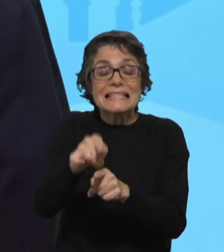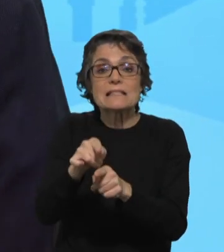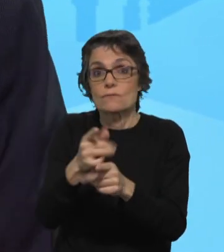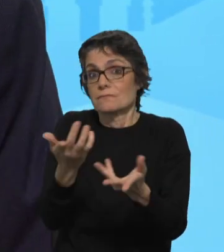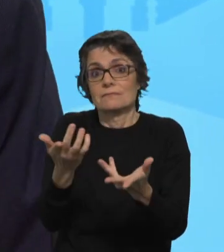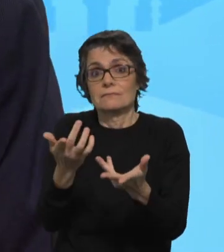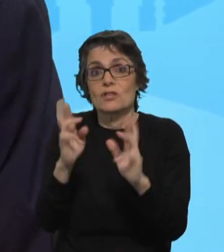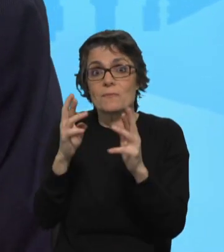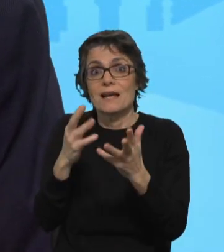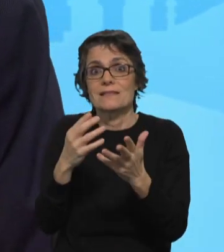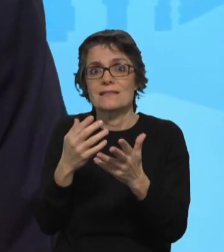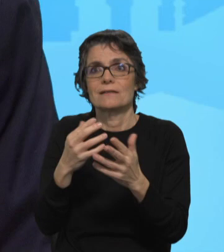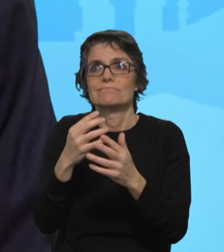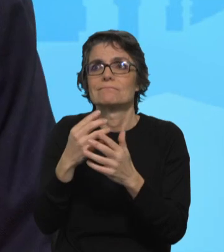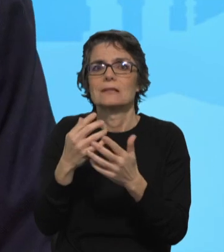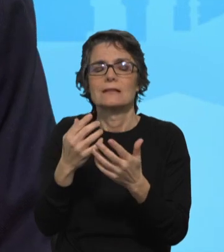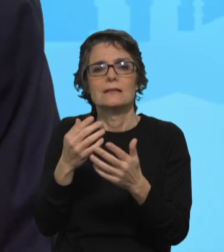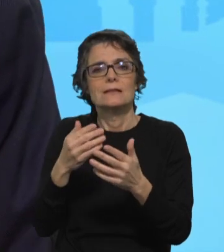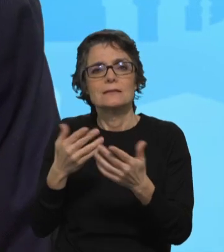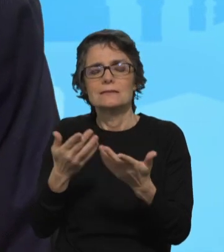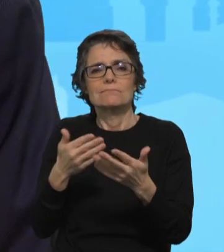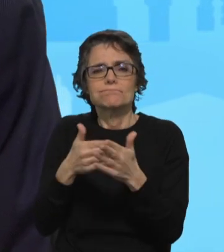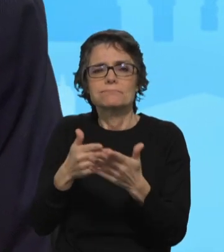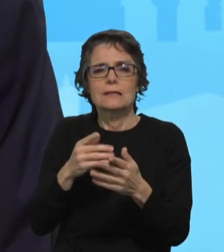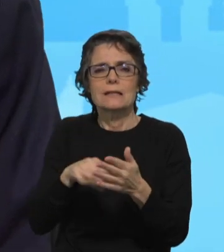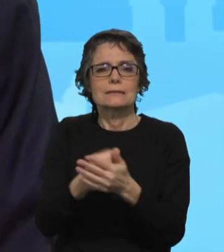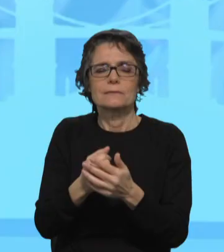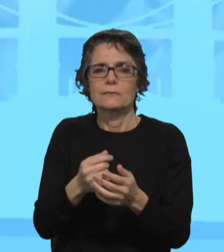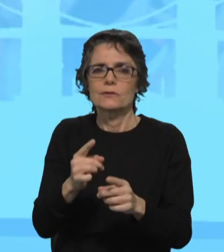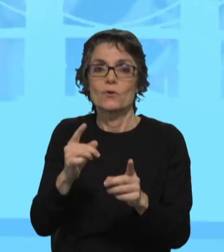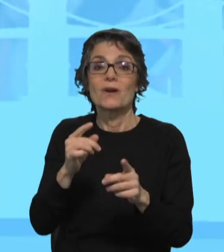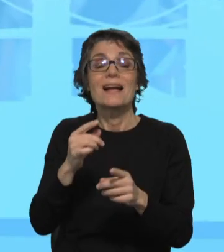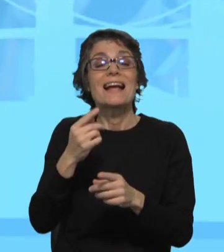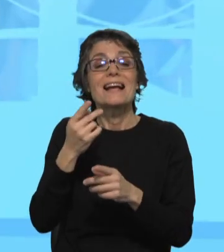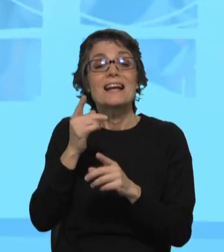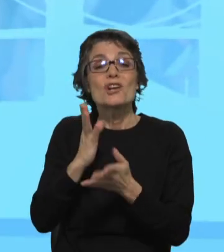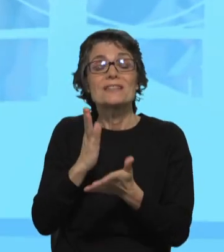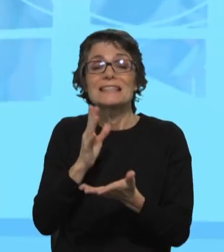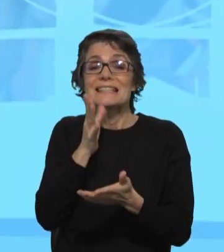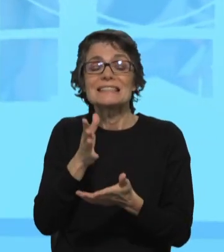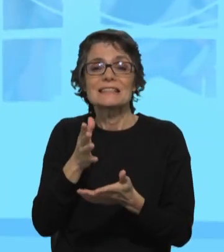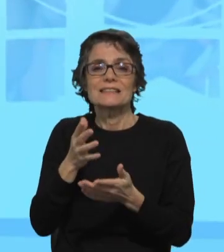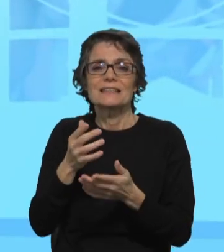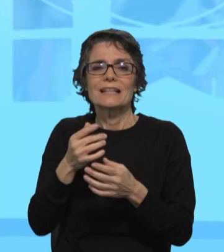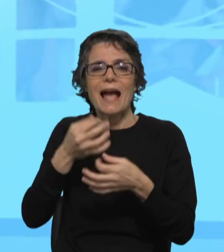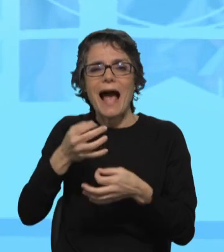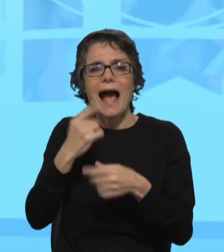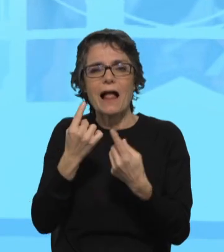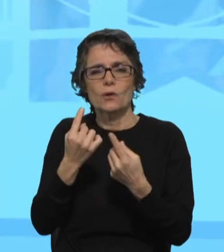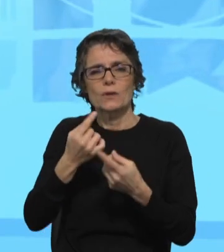Dizer que, no fundo, definitivo, só o próprio Deus e o amor que Deus nos tem. Isto